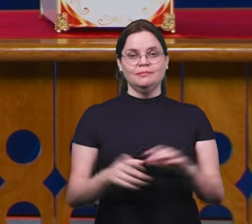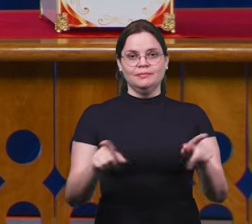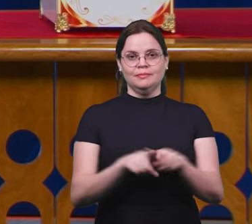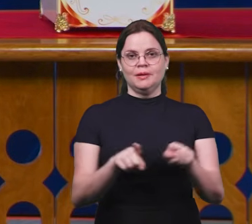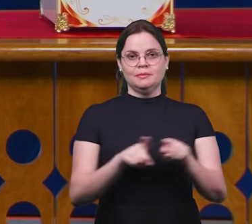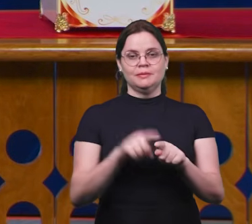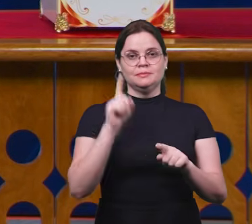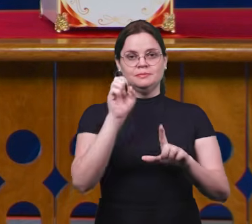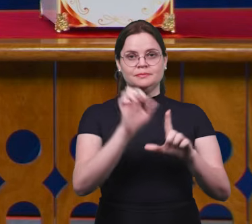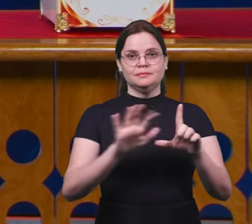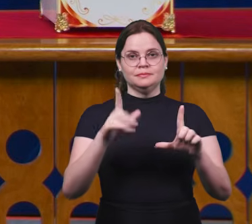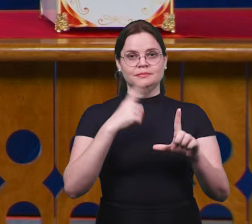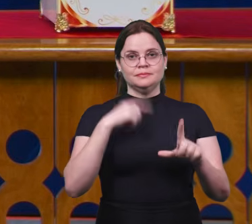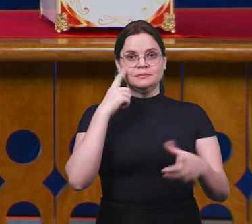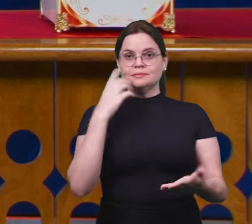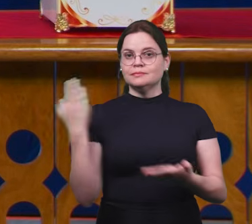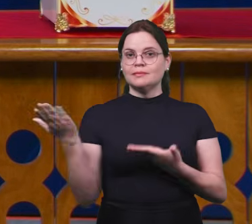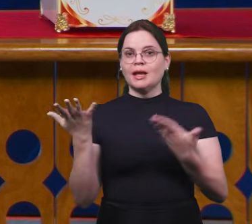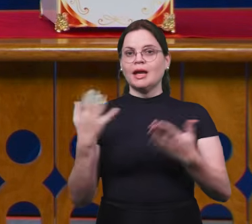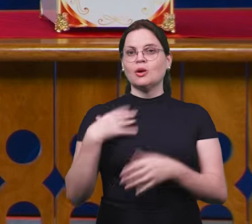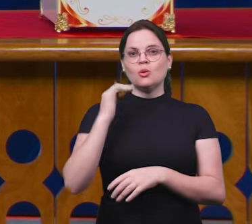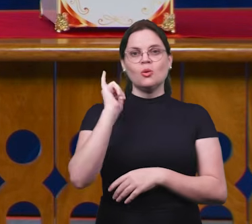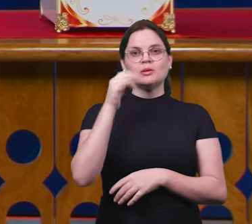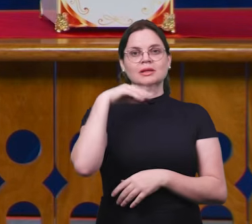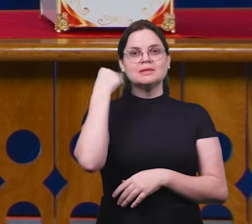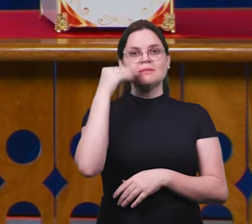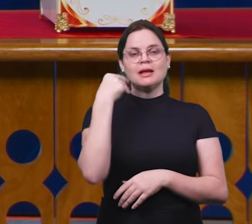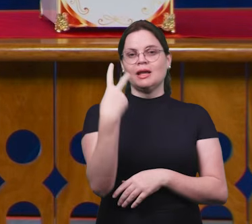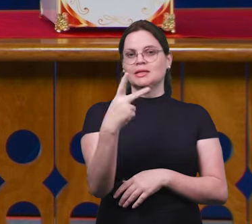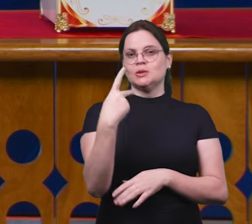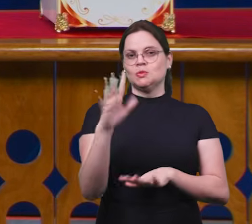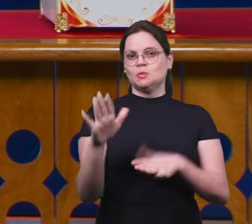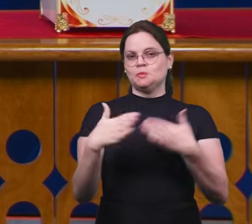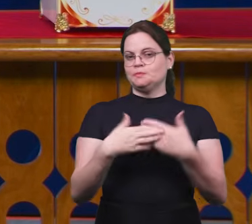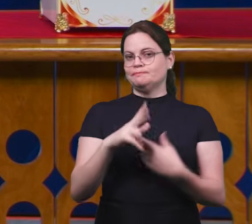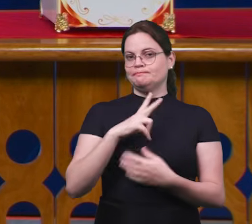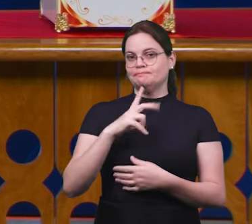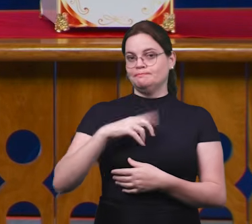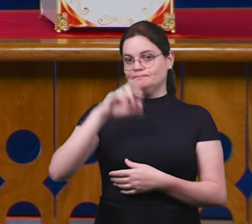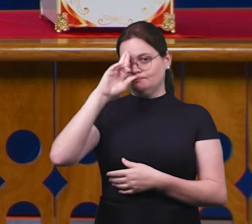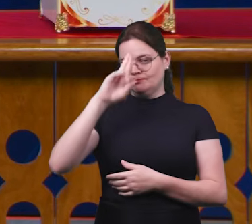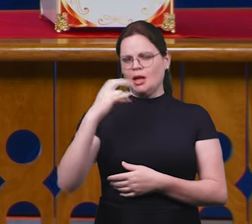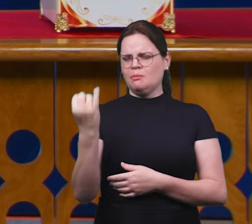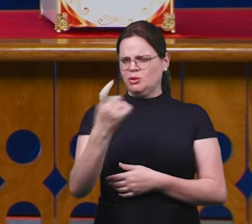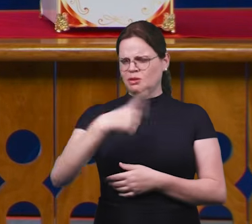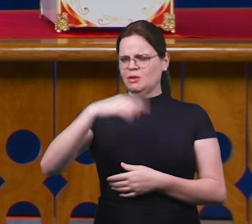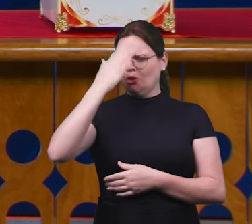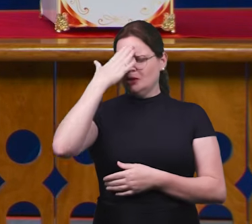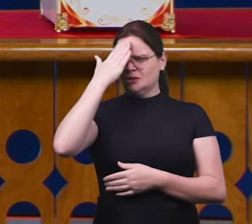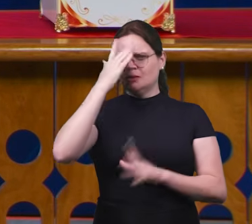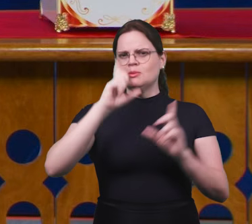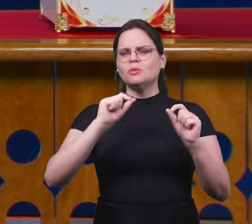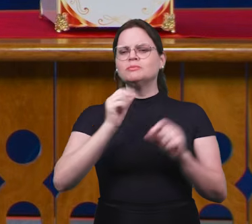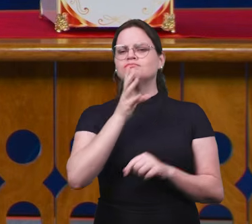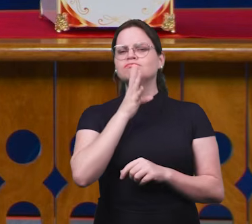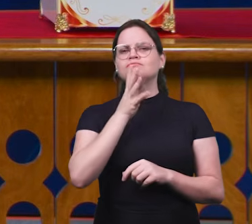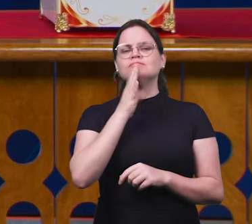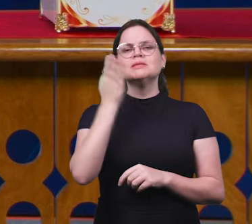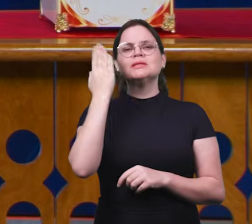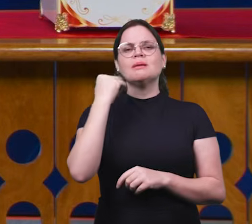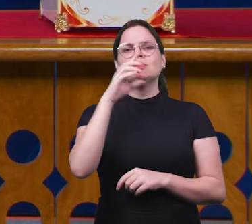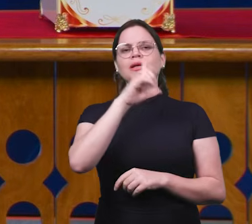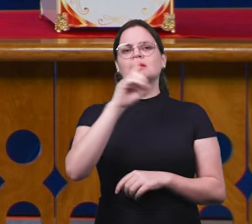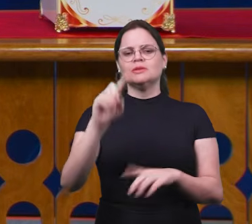Tem também um QR Code para aqueles que desejam enviar a sua experiência. É muito importante para nós conhecermos aquilo que Deus